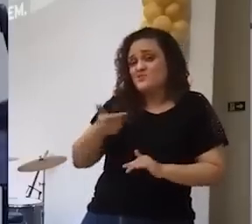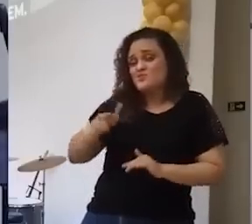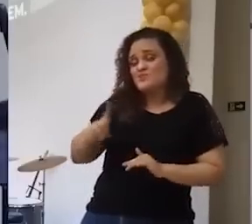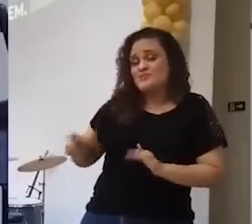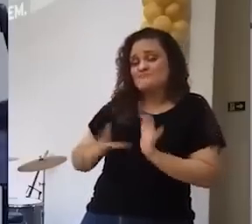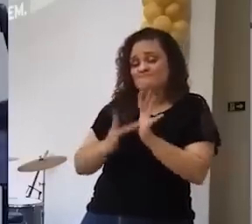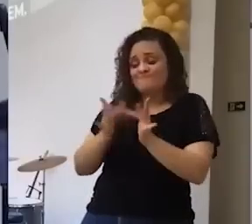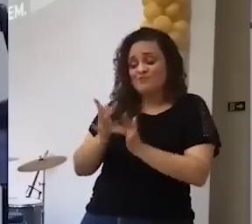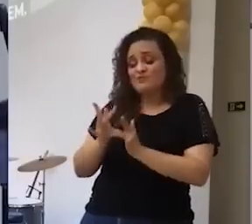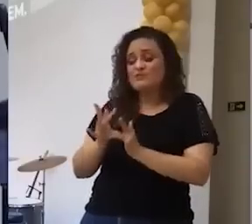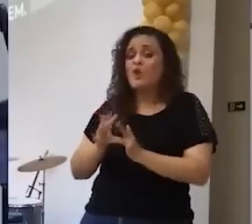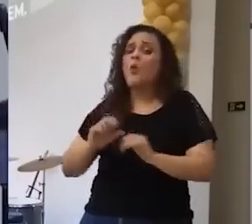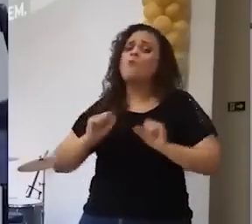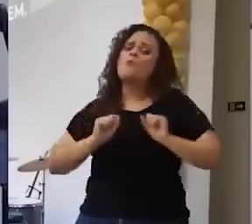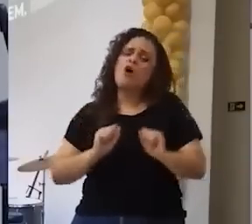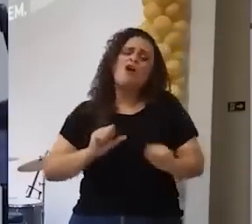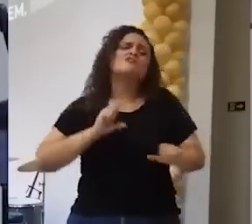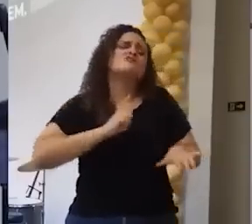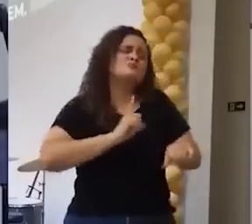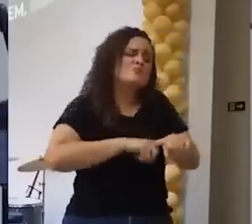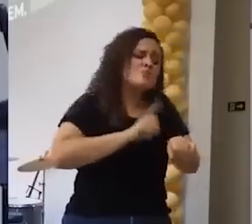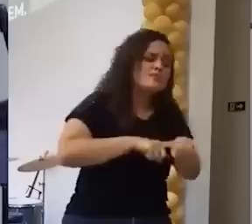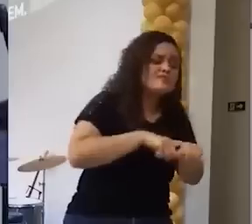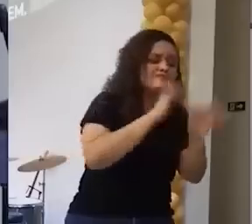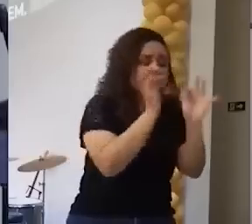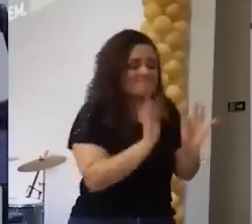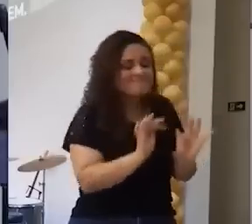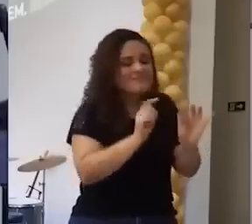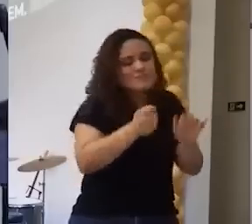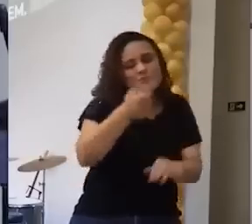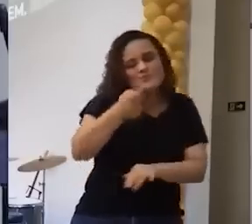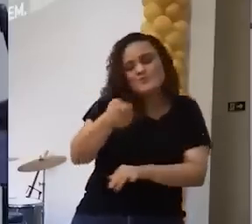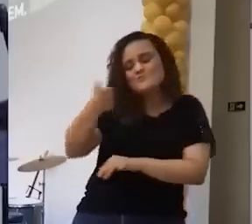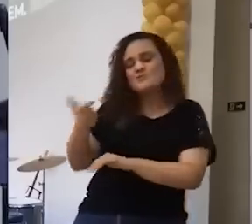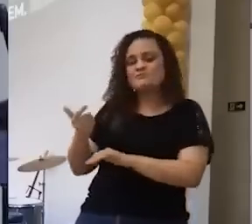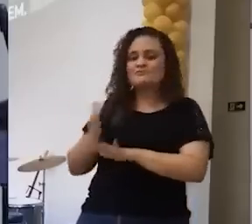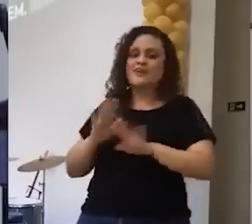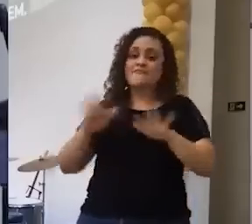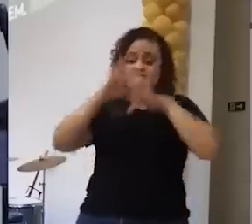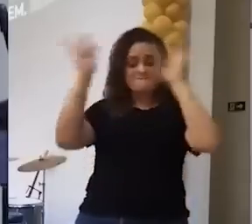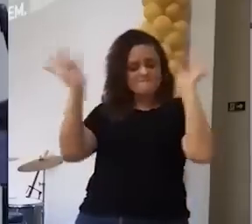não é feliz. Porque a verdadeira alegria é Jesus.